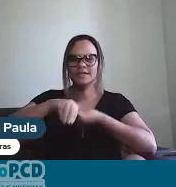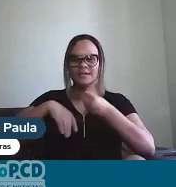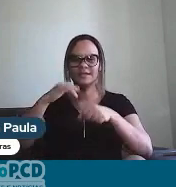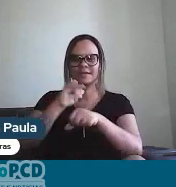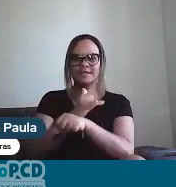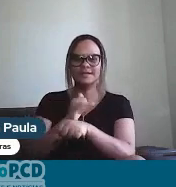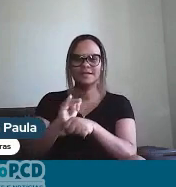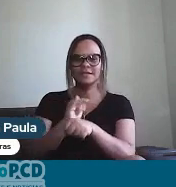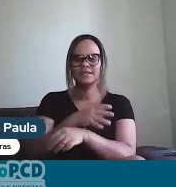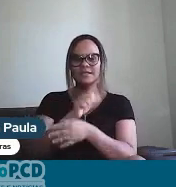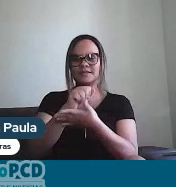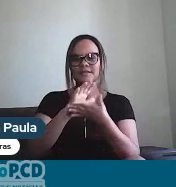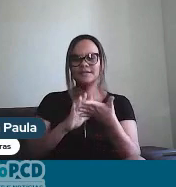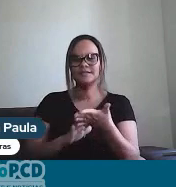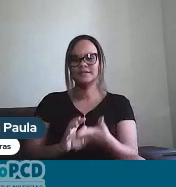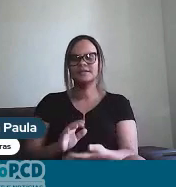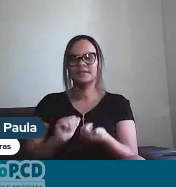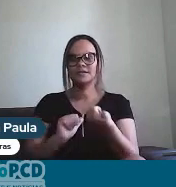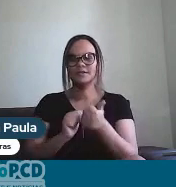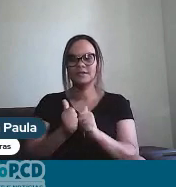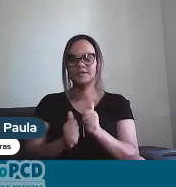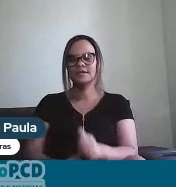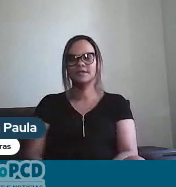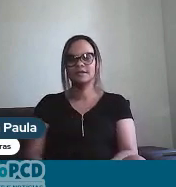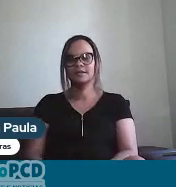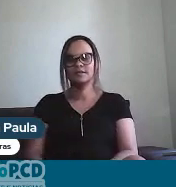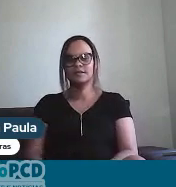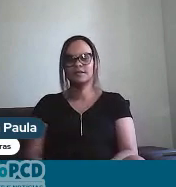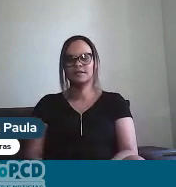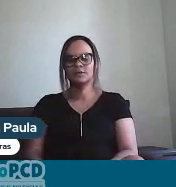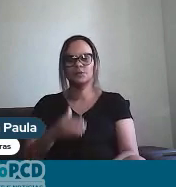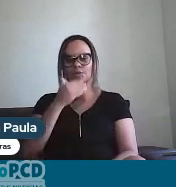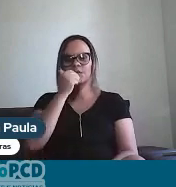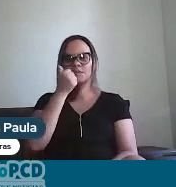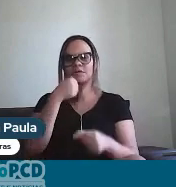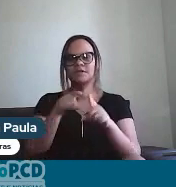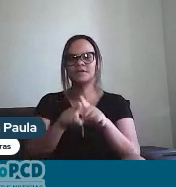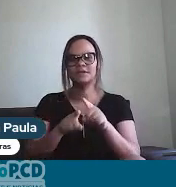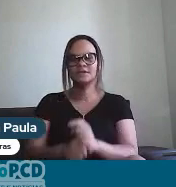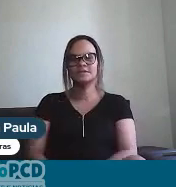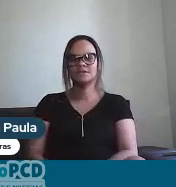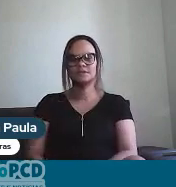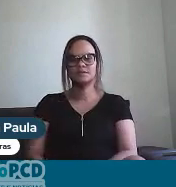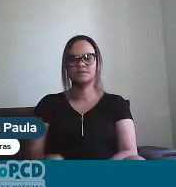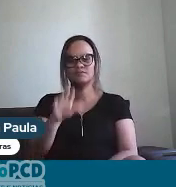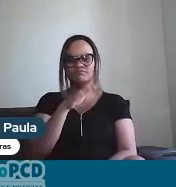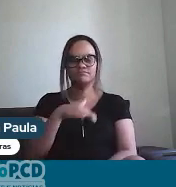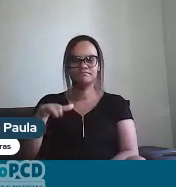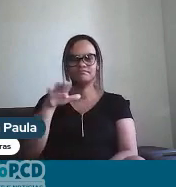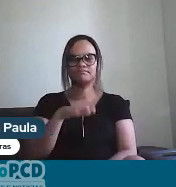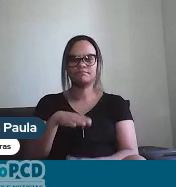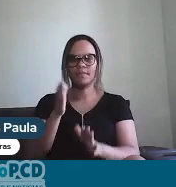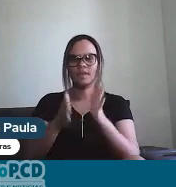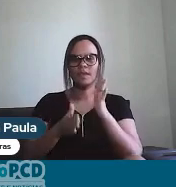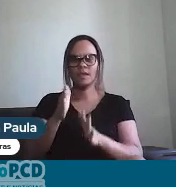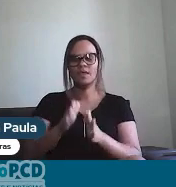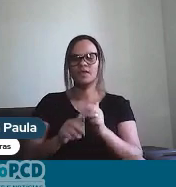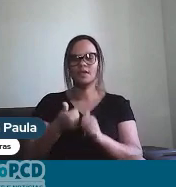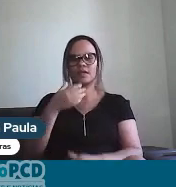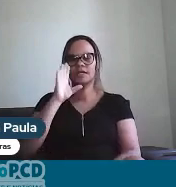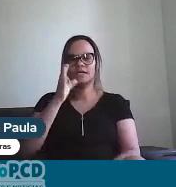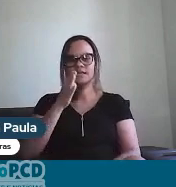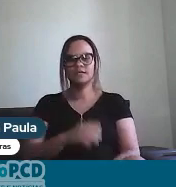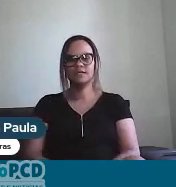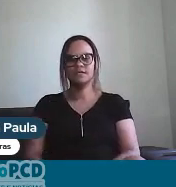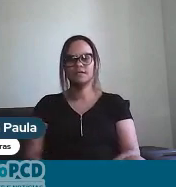com mais atividades a serem avaliadas e umas melhorias nele. Isso passou por um novo processo de validação científica, dessa